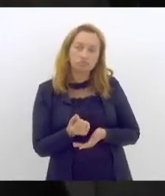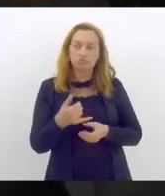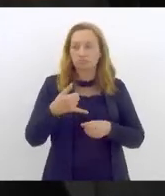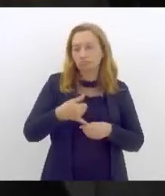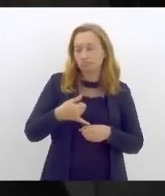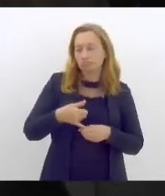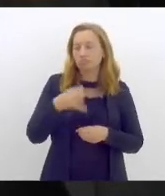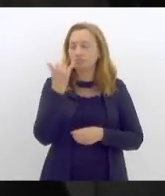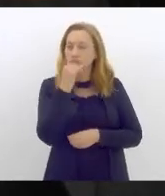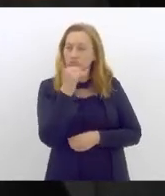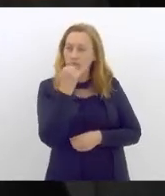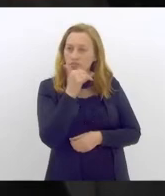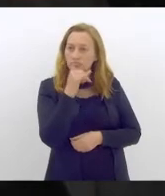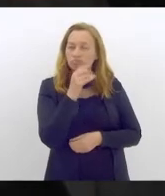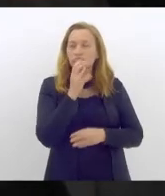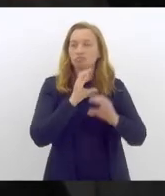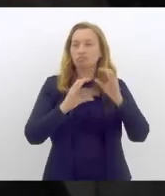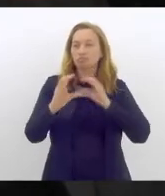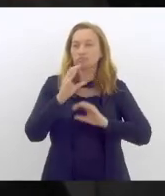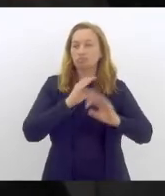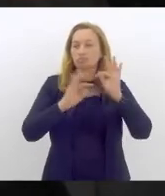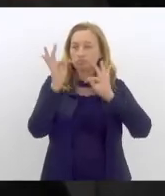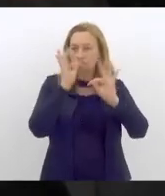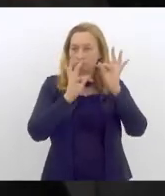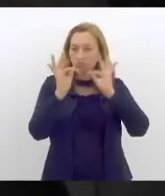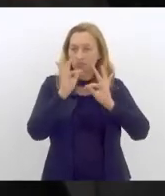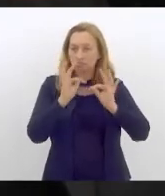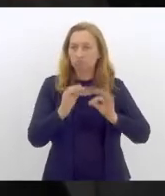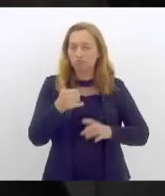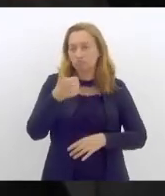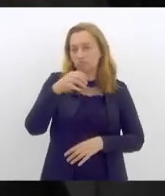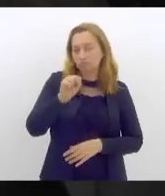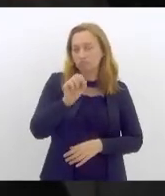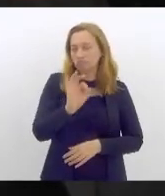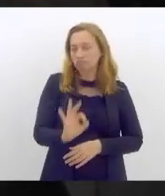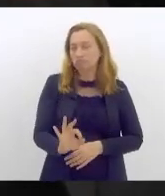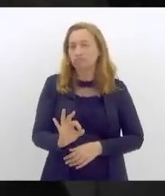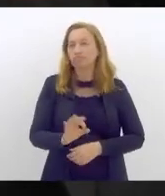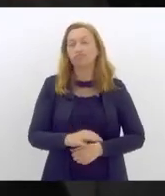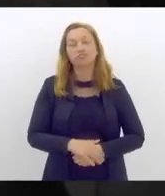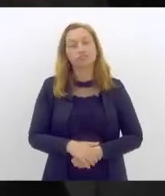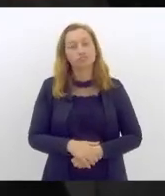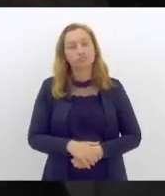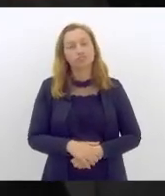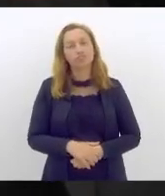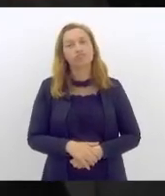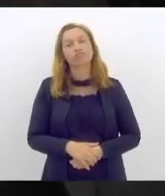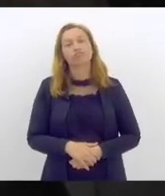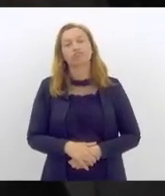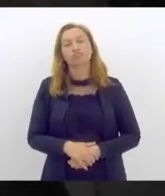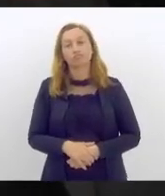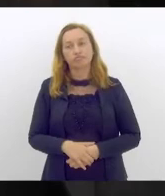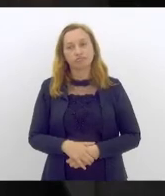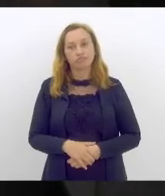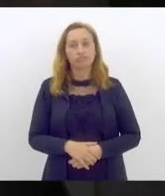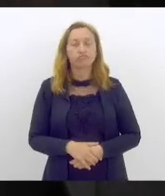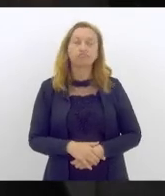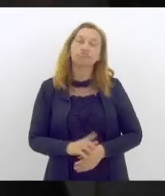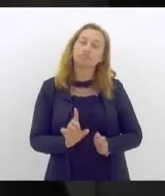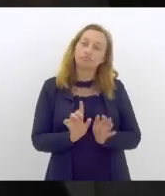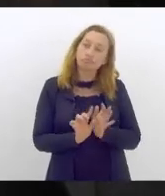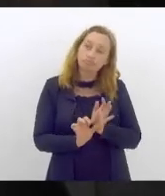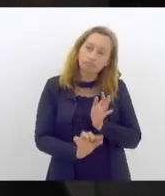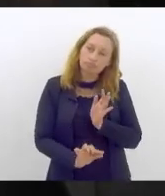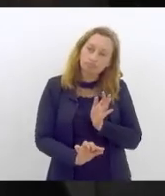energia telecomunicações para 18% no mínimo vai se reduzir